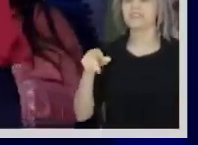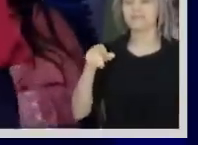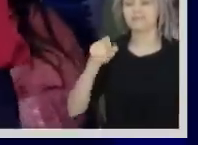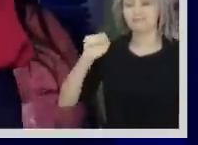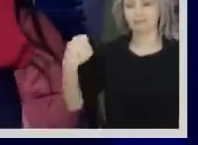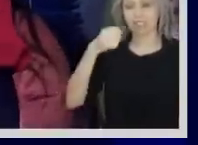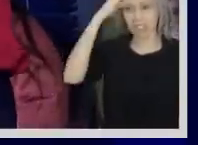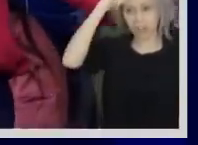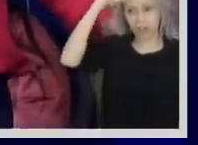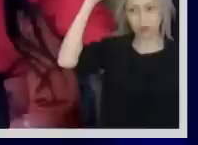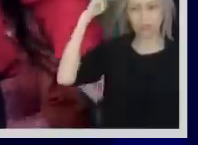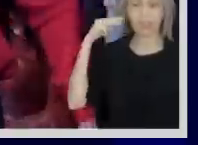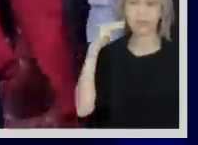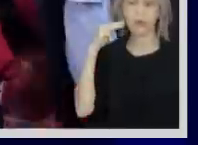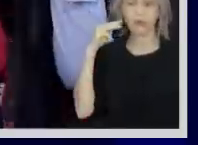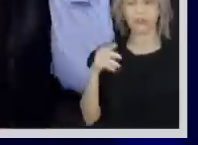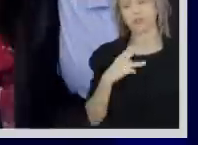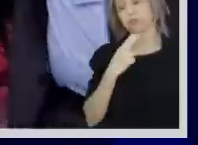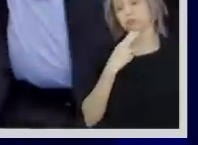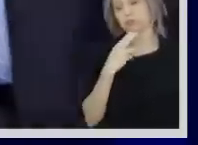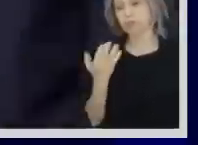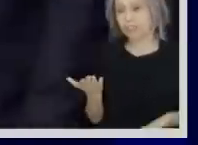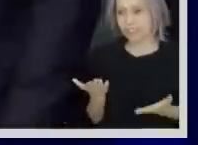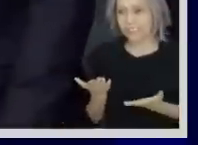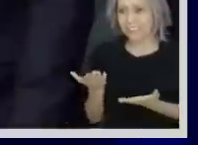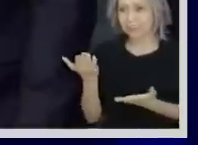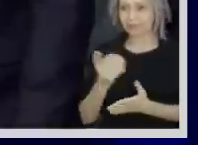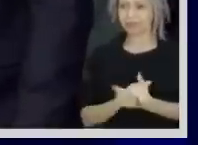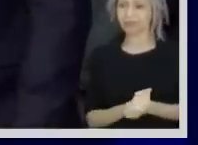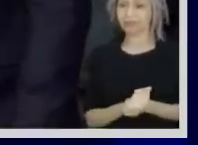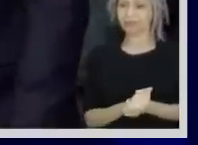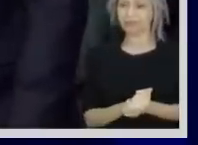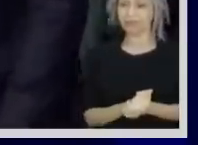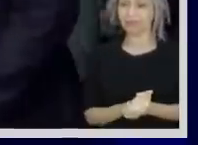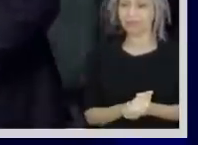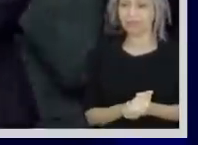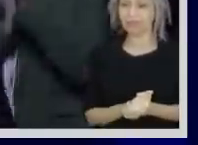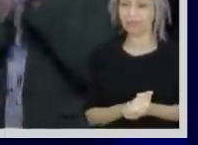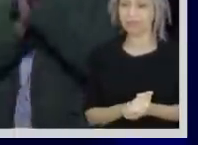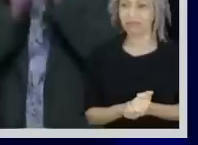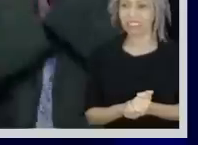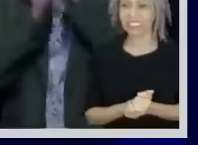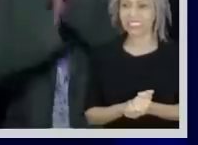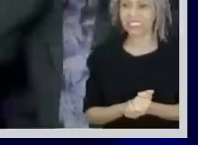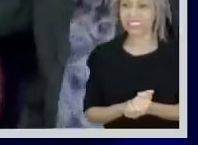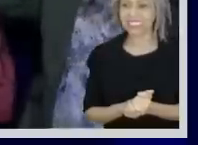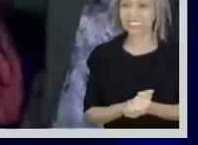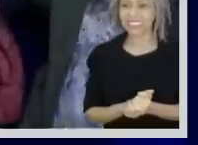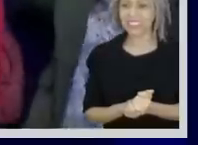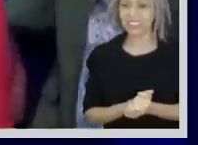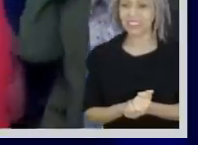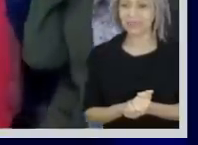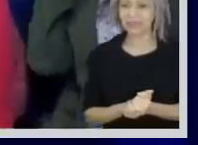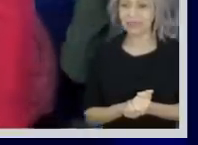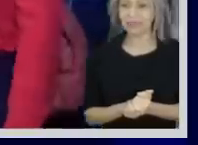para você, porque ela sonhava com, então, o desenvolvimento e veio para ela o inesperado planejamento. É um prêmio de consolação esse ministério para